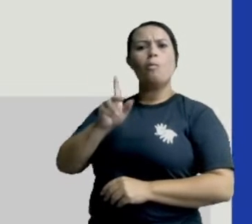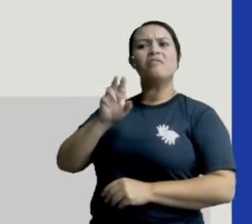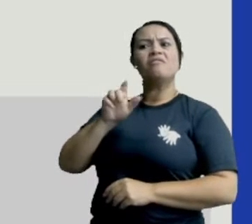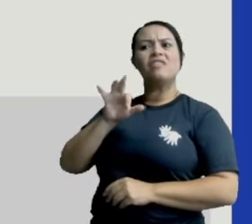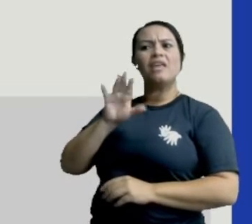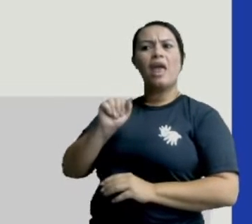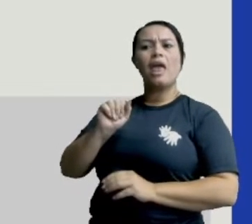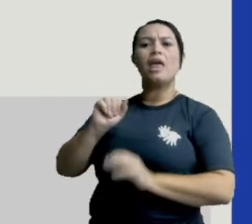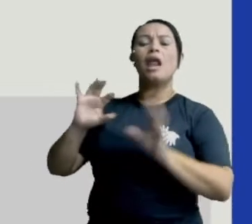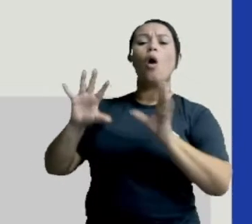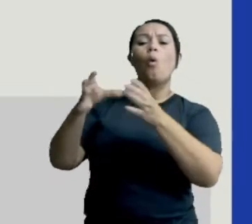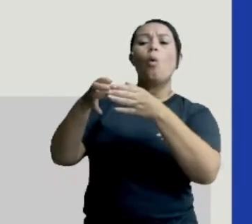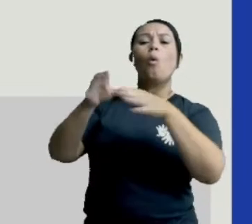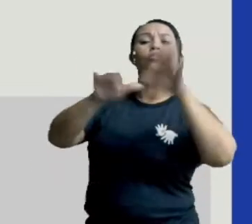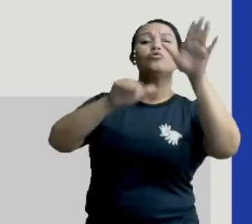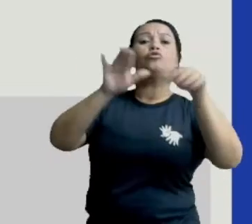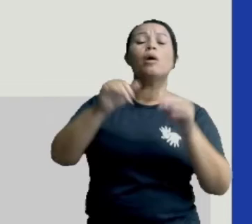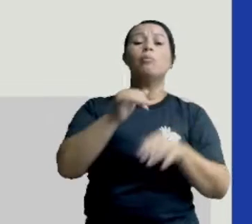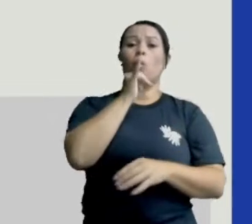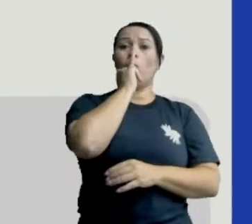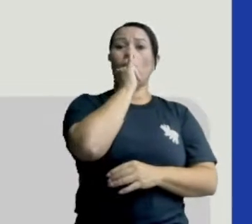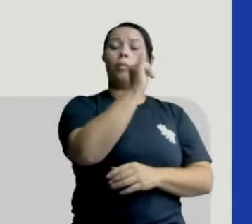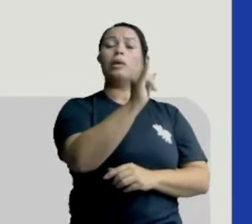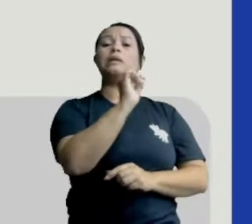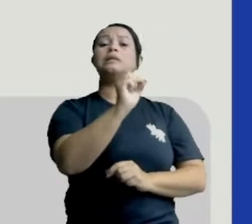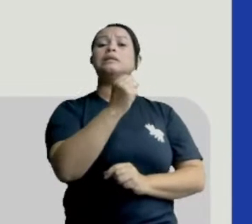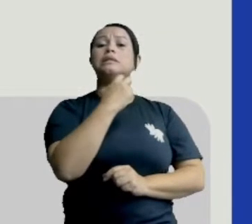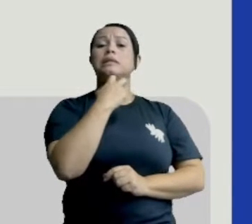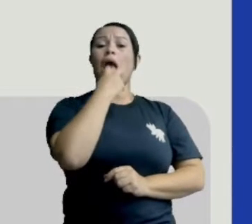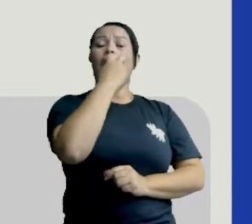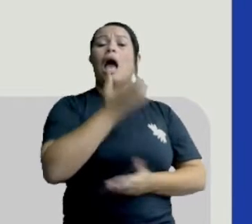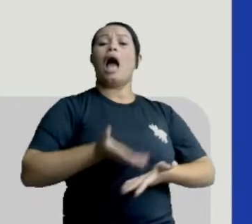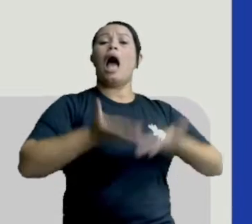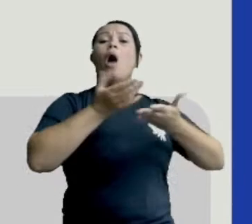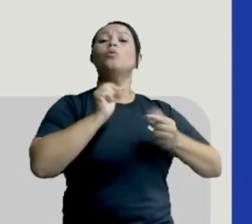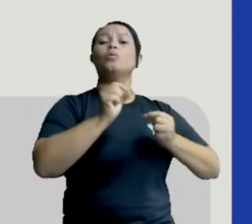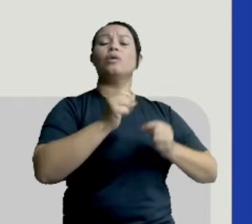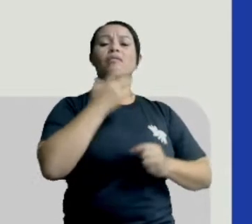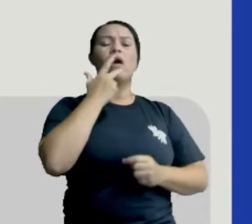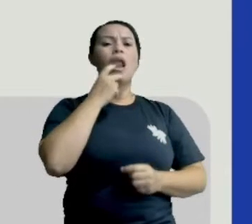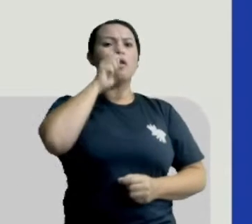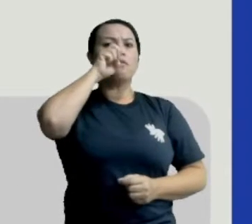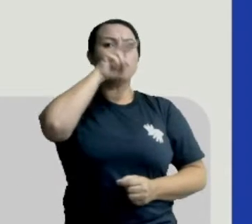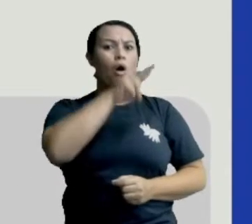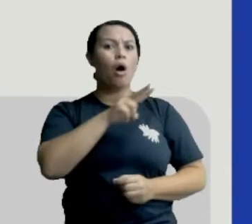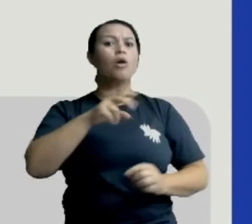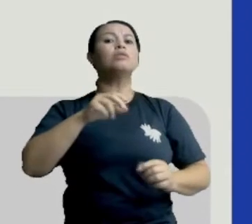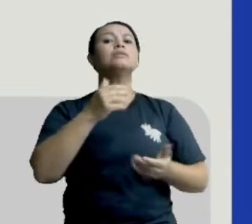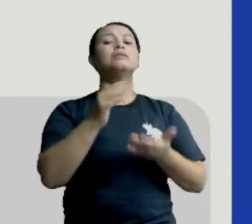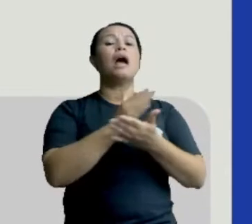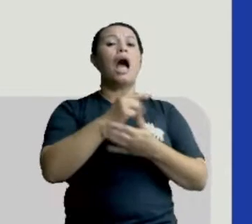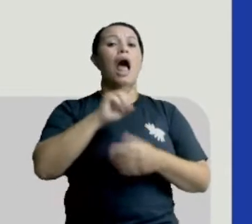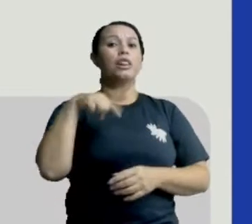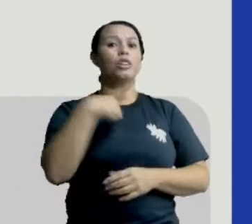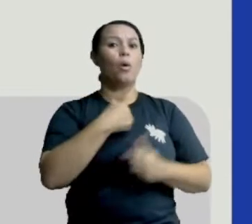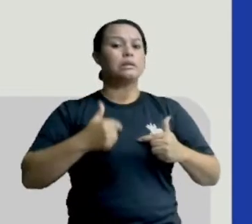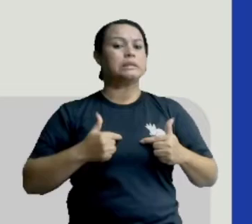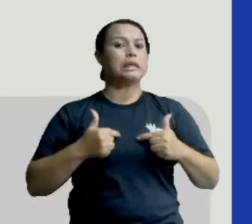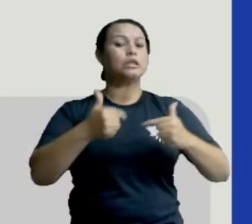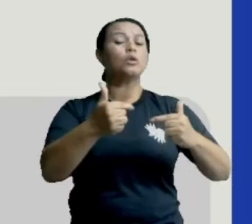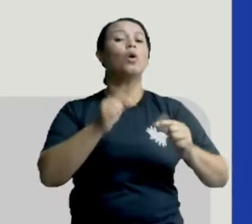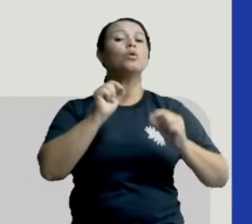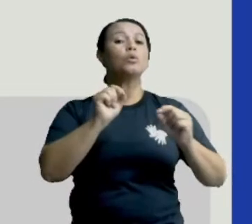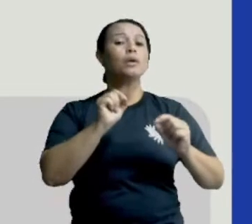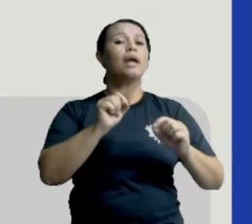a eles se dirigiu em tom resoluto, proferindo fortes palavras. A sorte da nossa